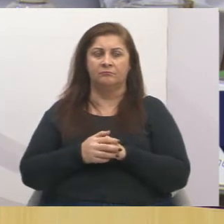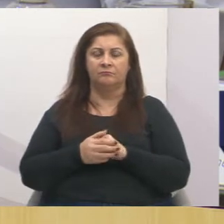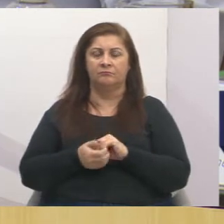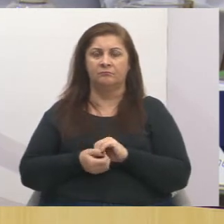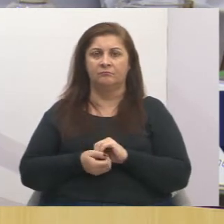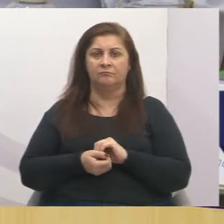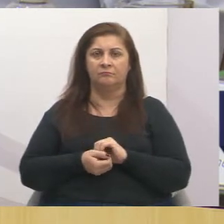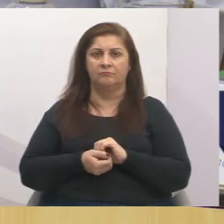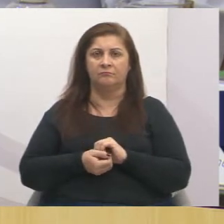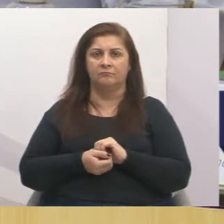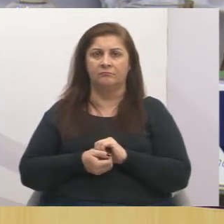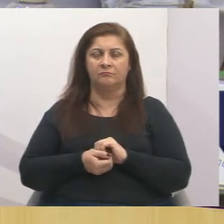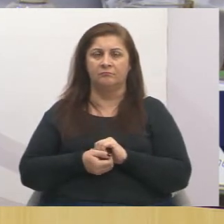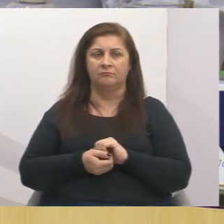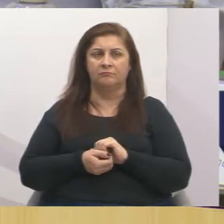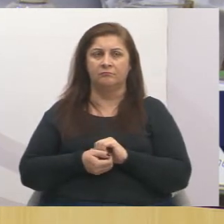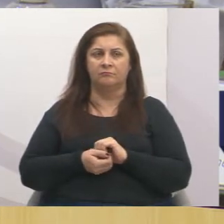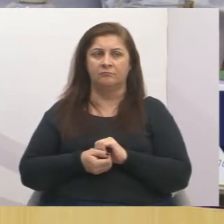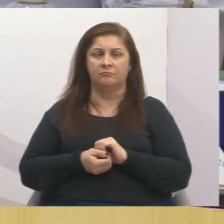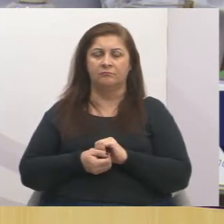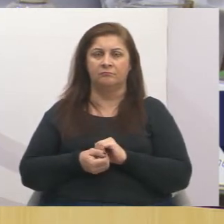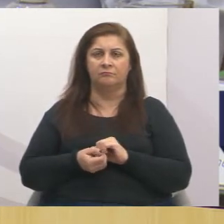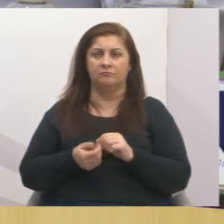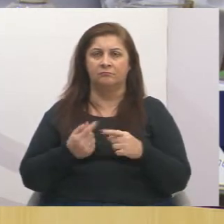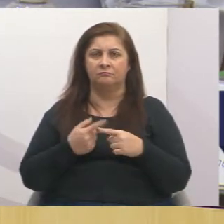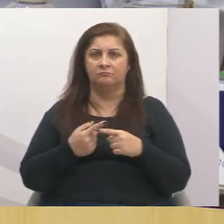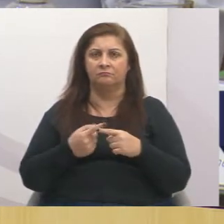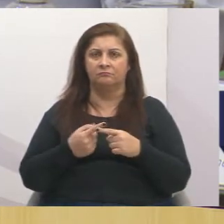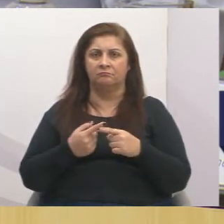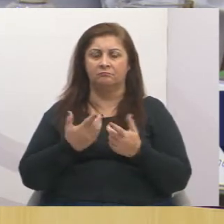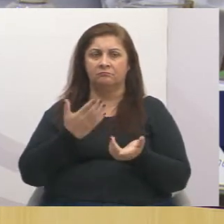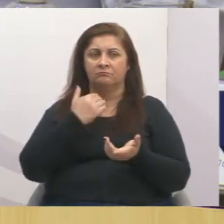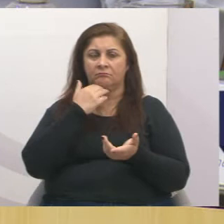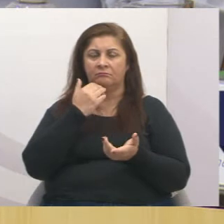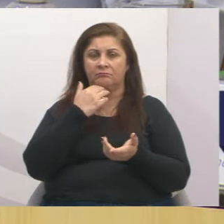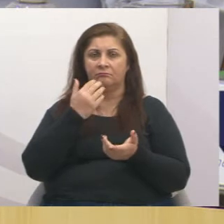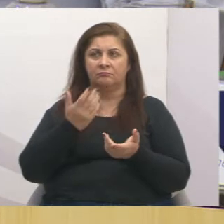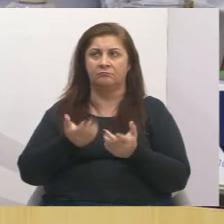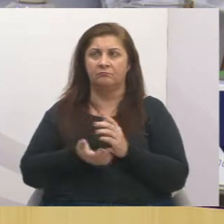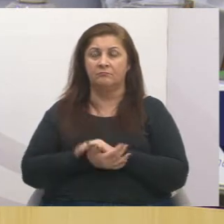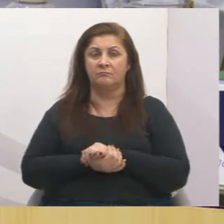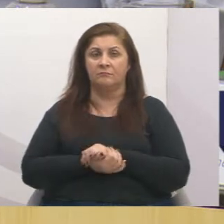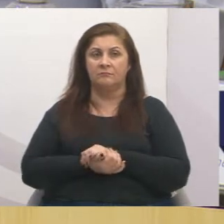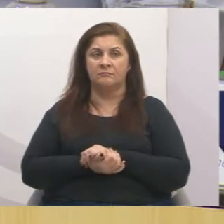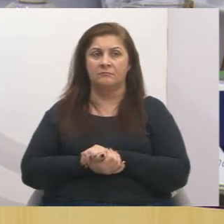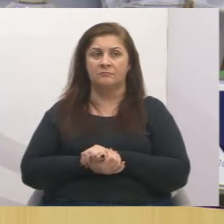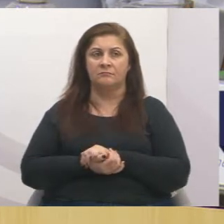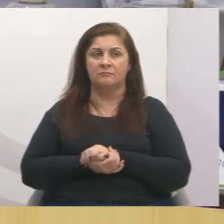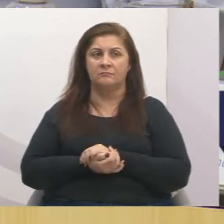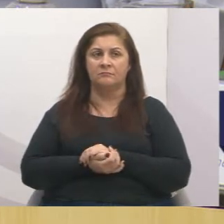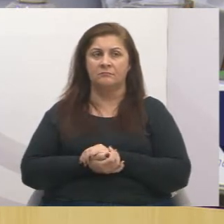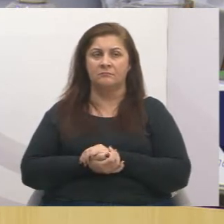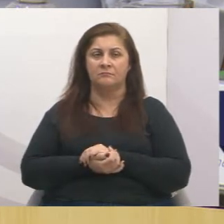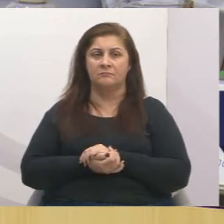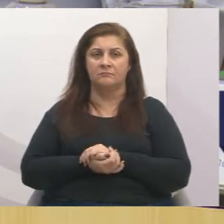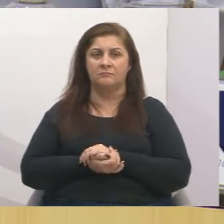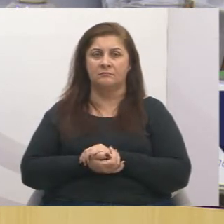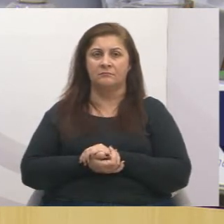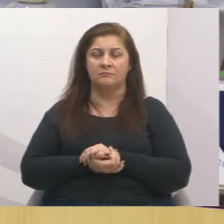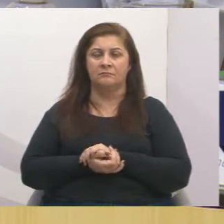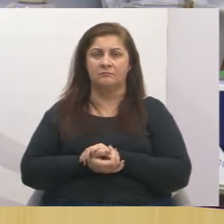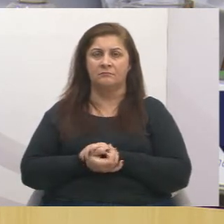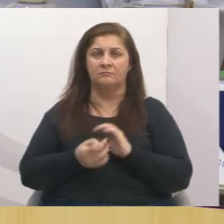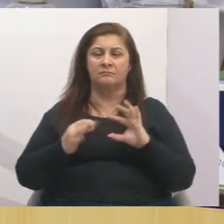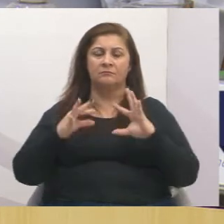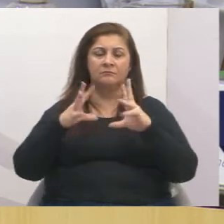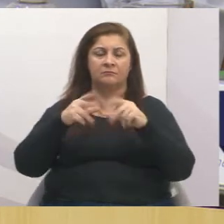também, porque não adianta, se não mudar lá, eu vou dizer para você, todo mundo